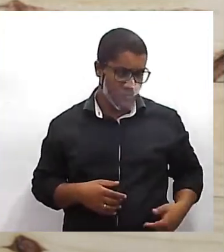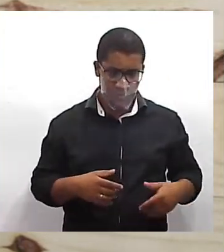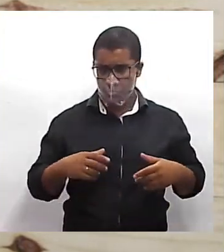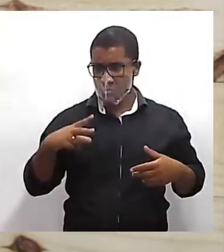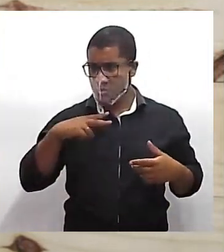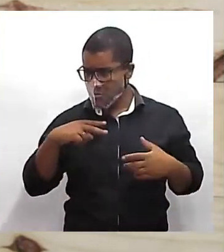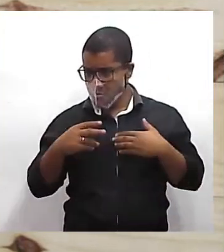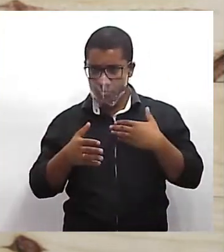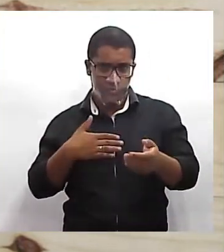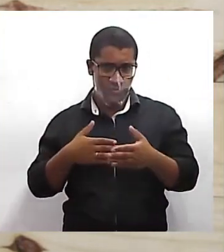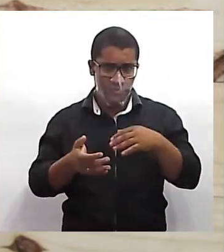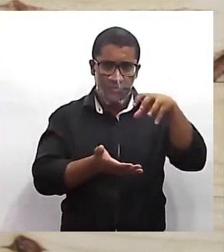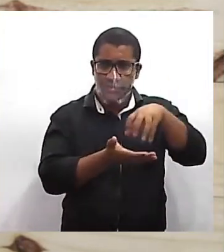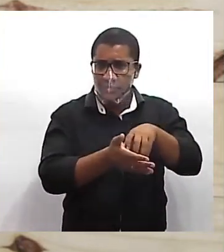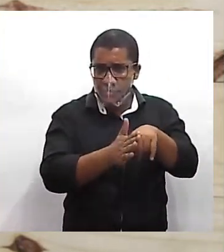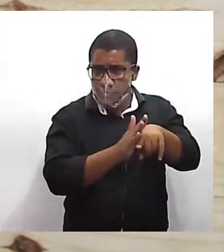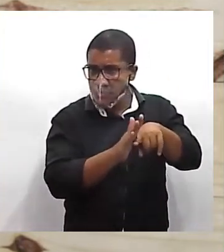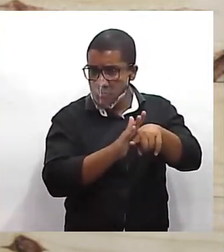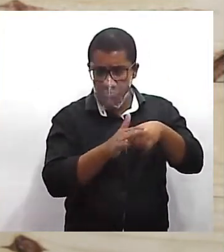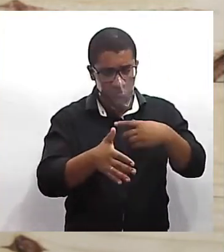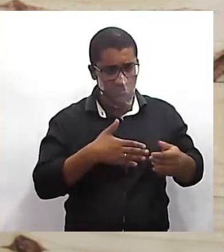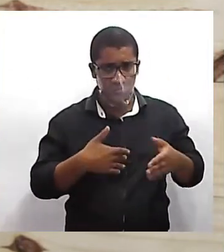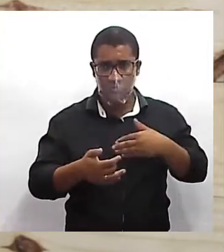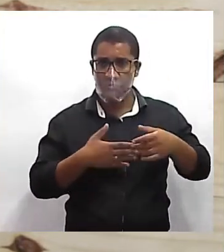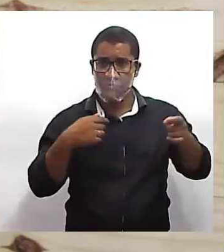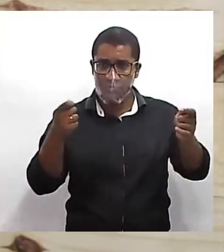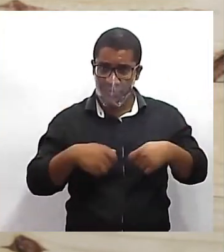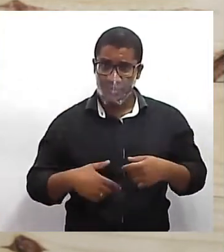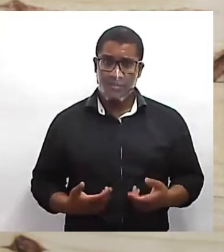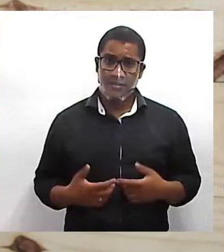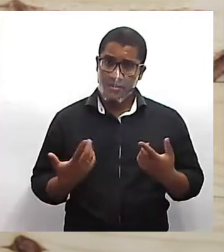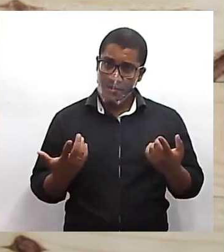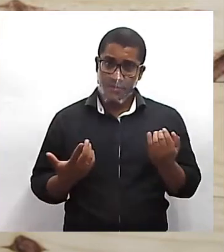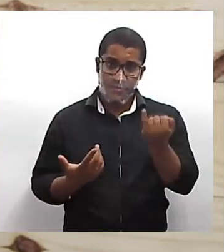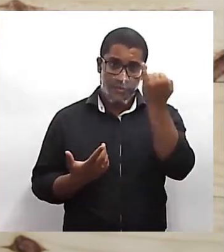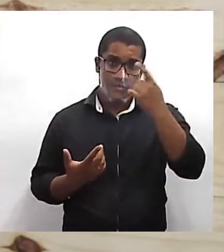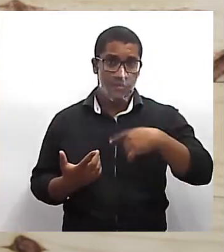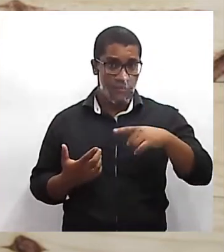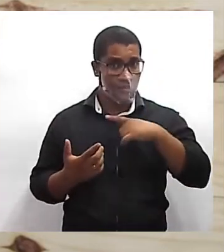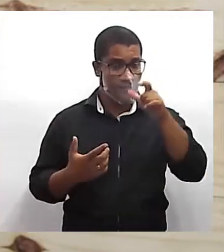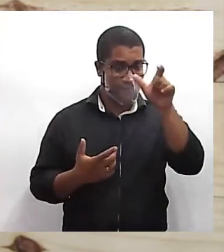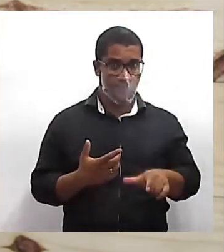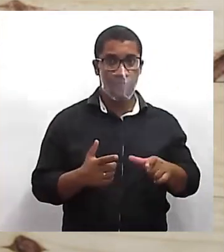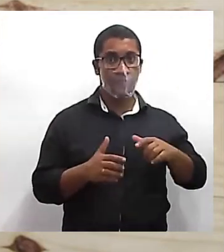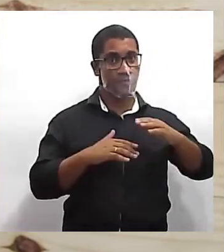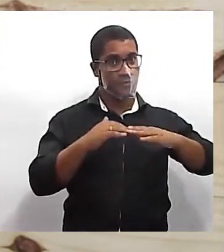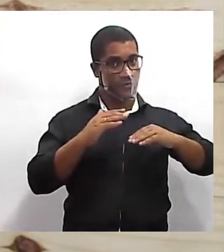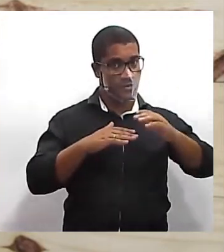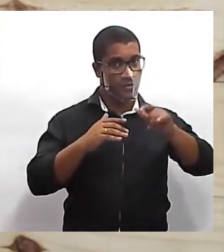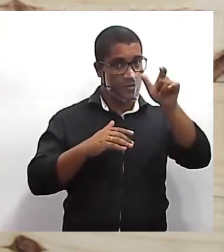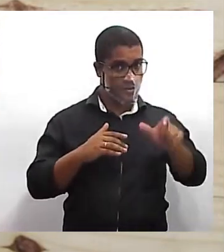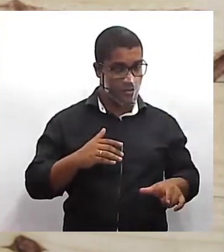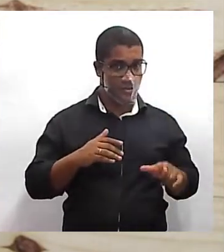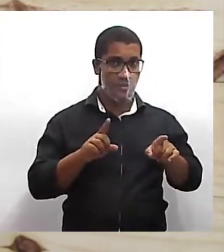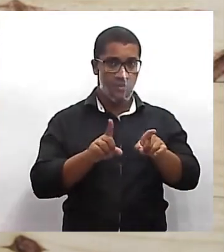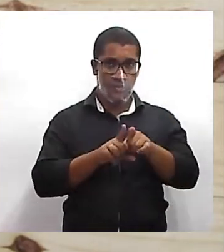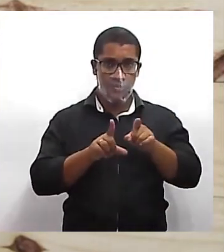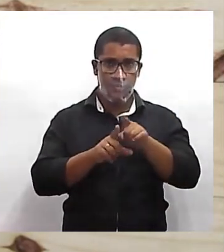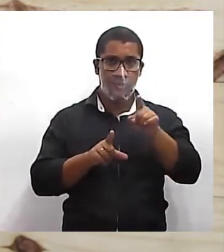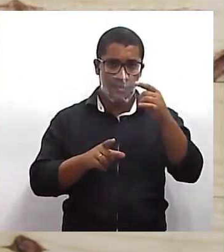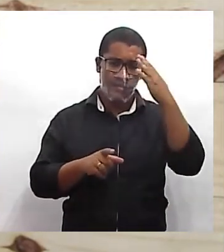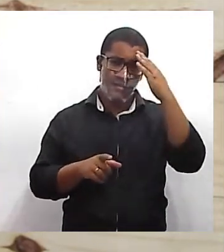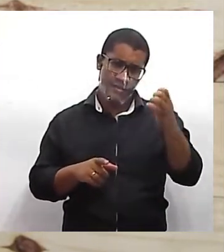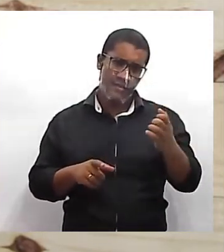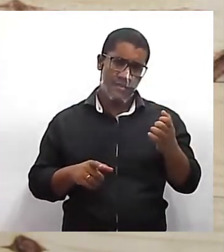privadas, centros de pesquisa, enfim. Muito importante ter esse profissional e é muito importante que seja um profissional que tenha